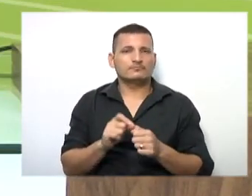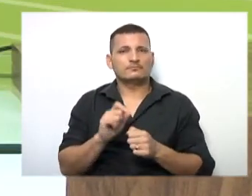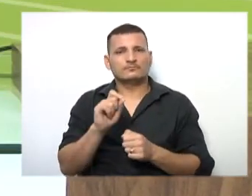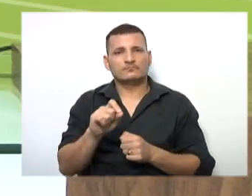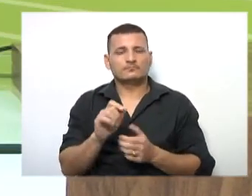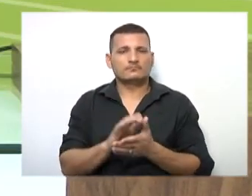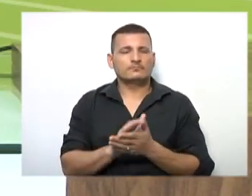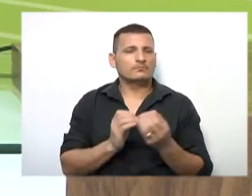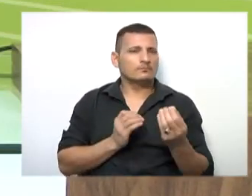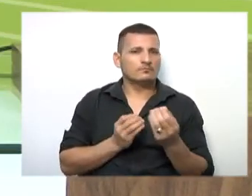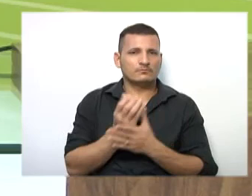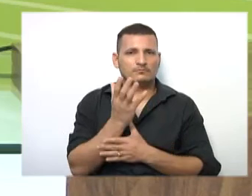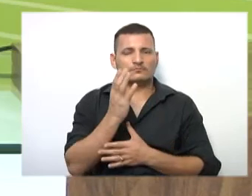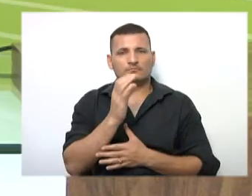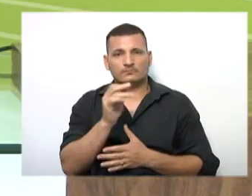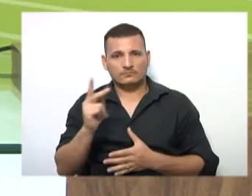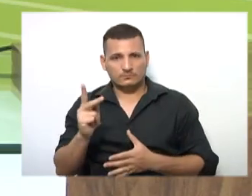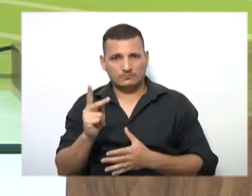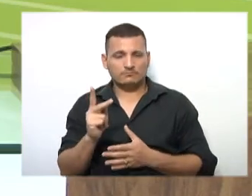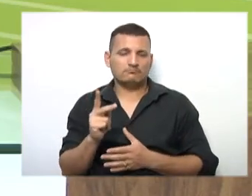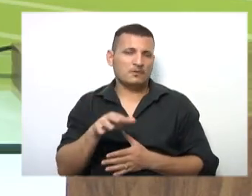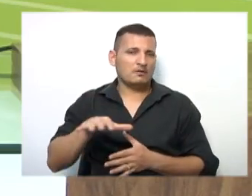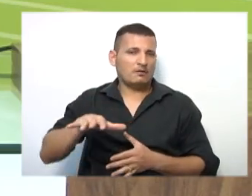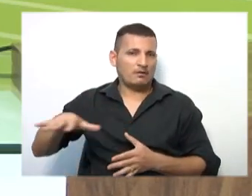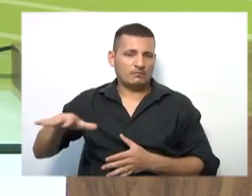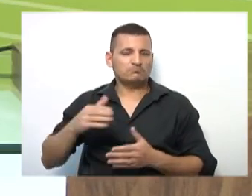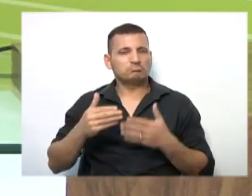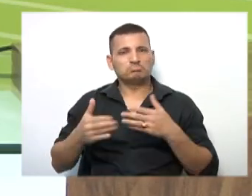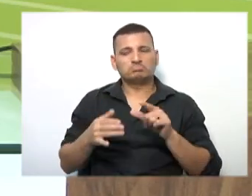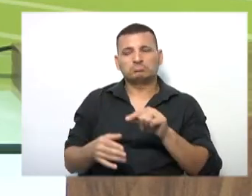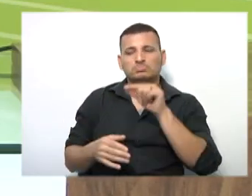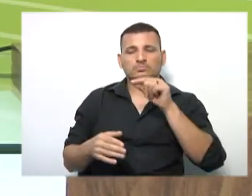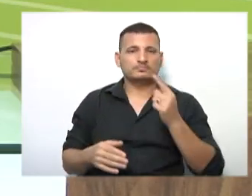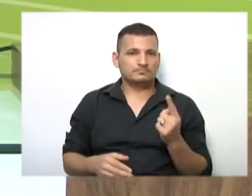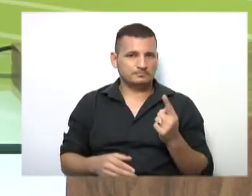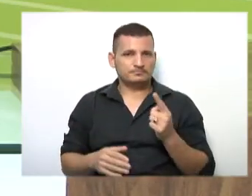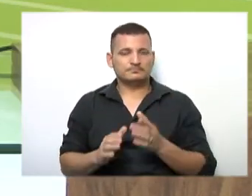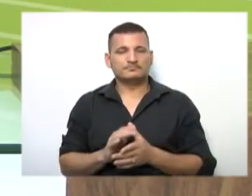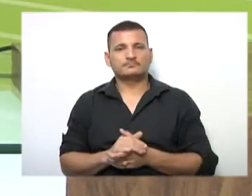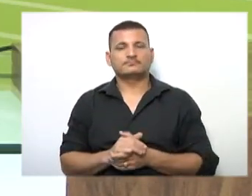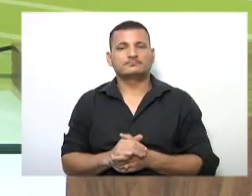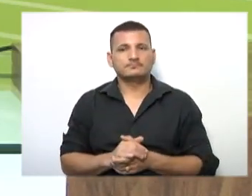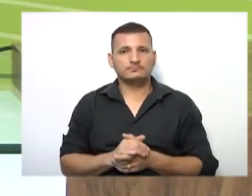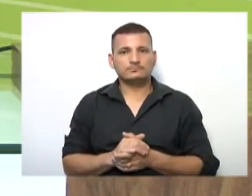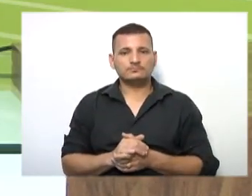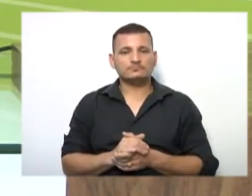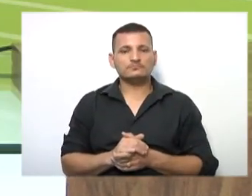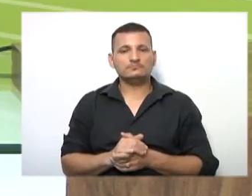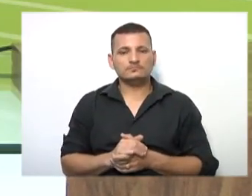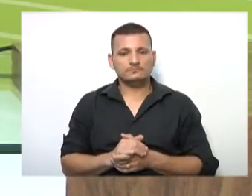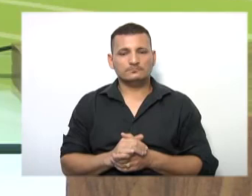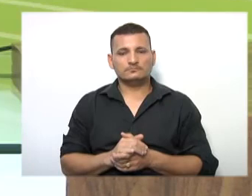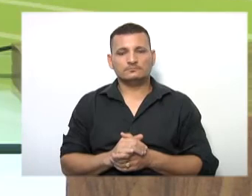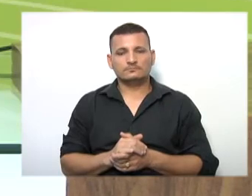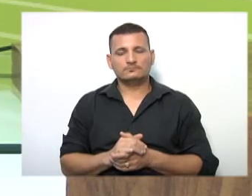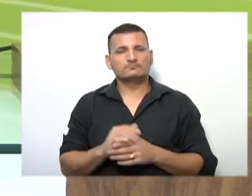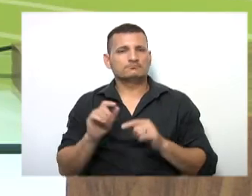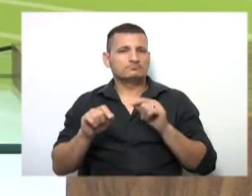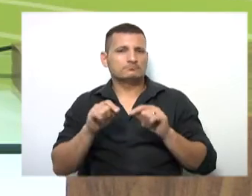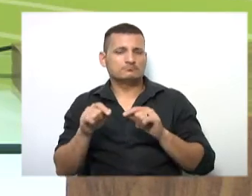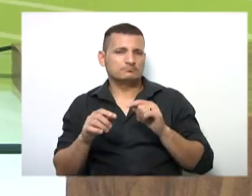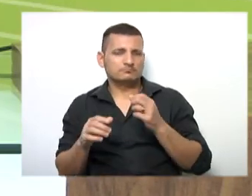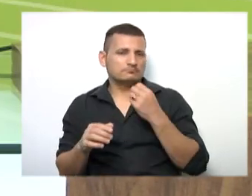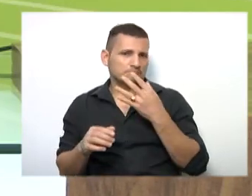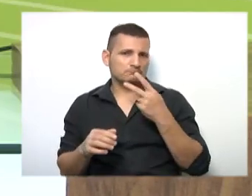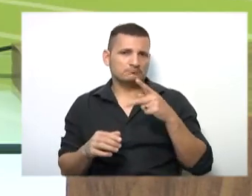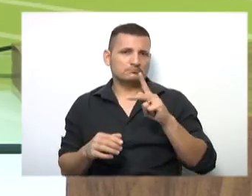uma cooperativa dentro de um dos ramos que nós explicamos aqui na aula, em relação a algo que seria plausível de ser inserido